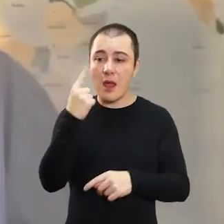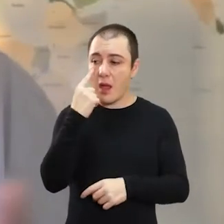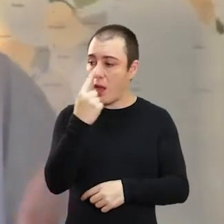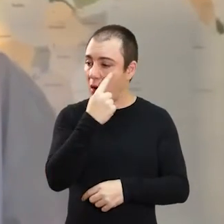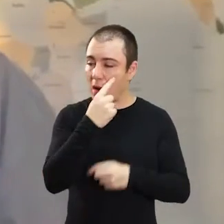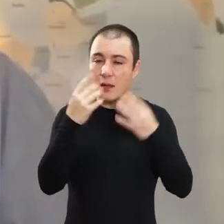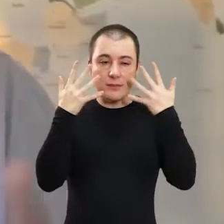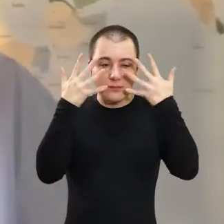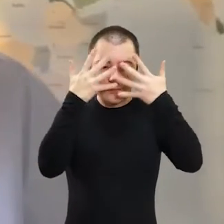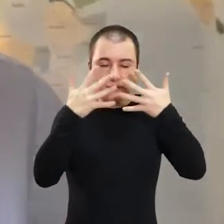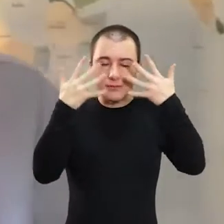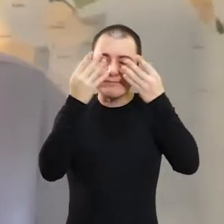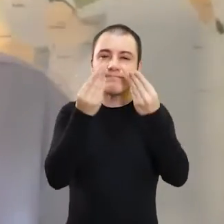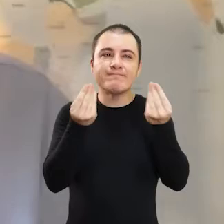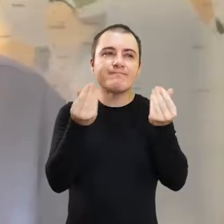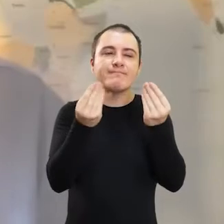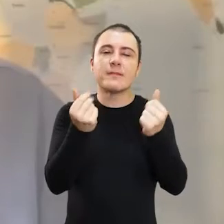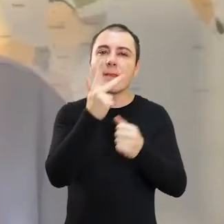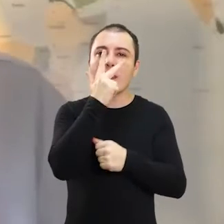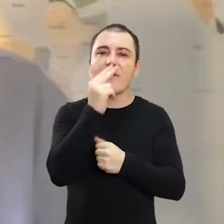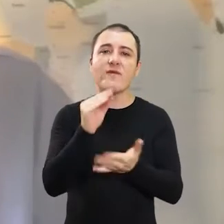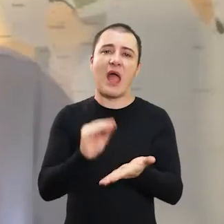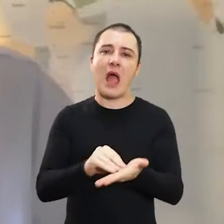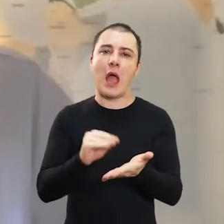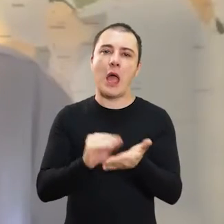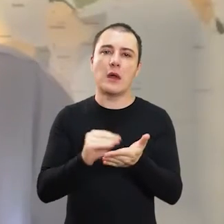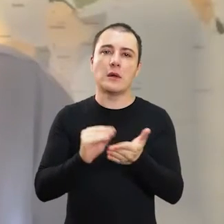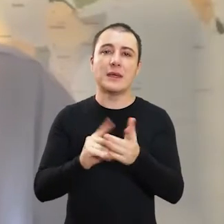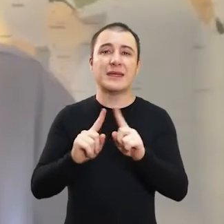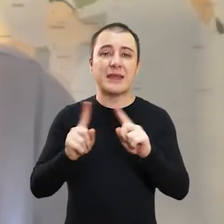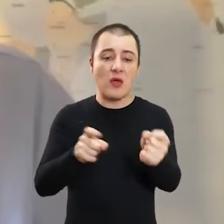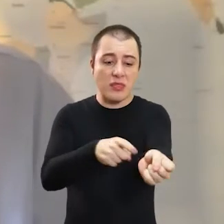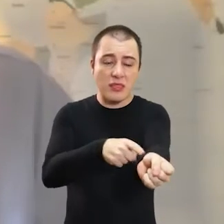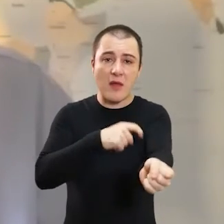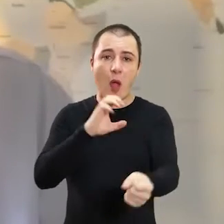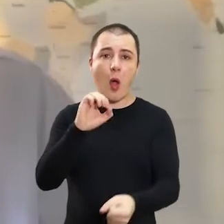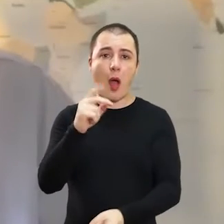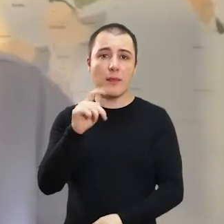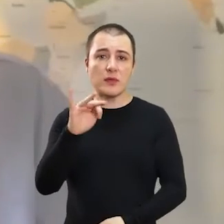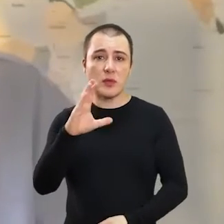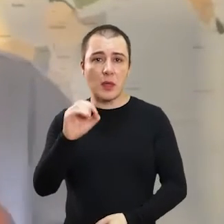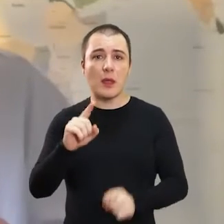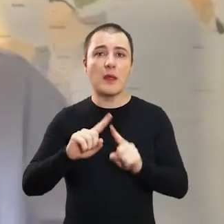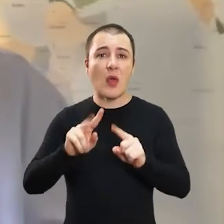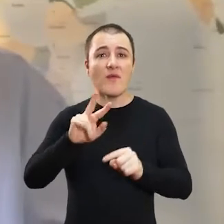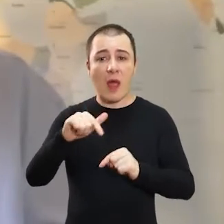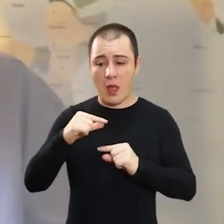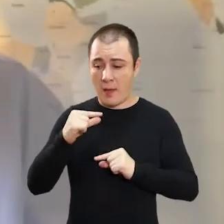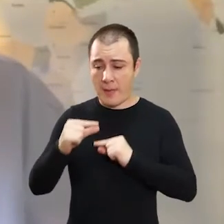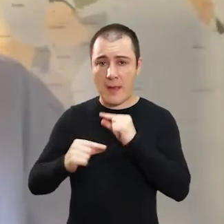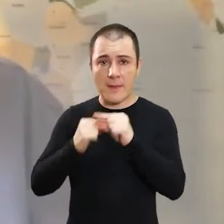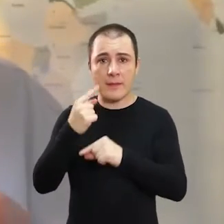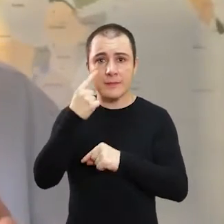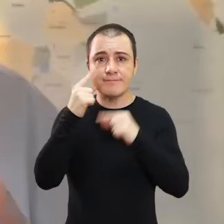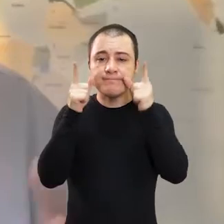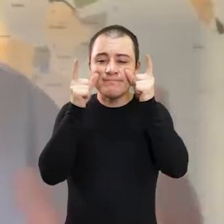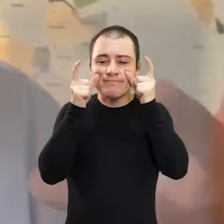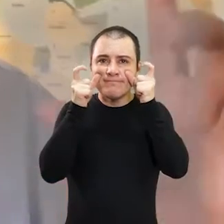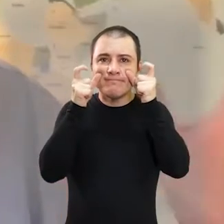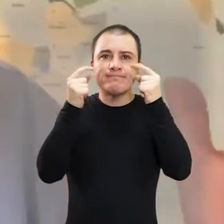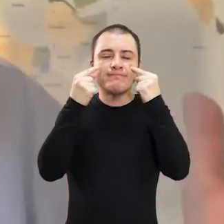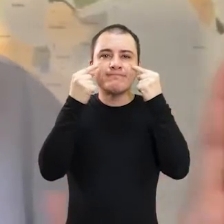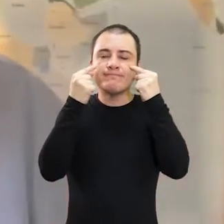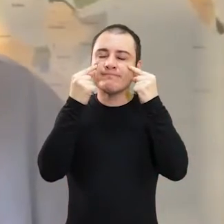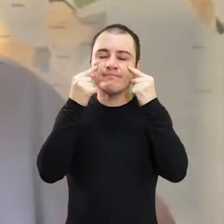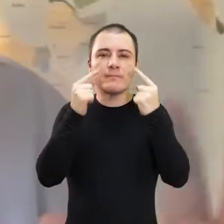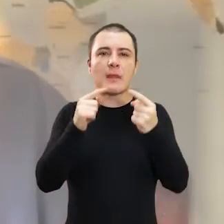dizer assim, não só de oxigênio, mas nutrição, principalmente do nervo óptico, vai aos poucos matando, né,